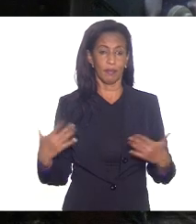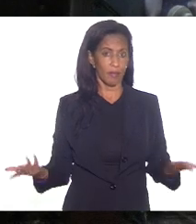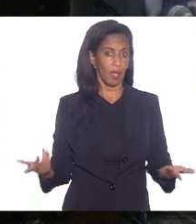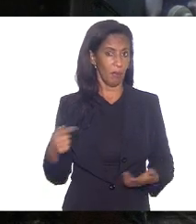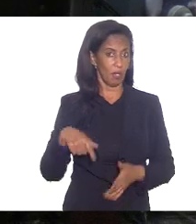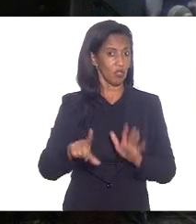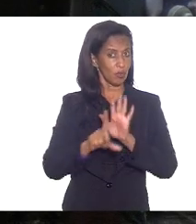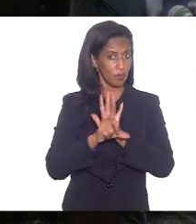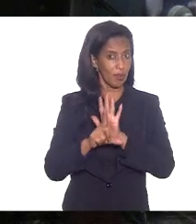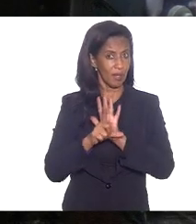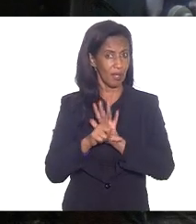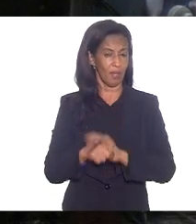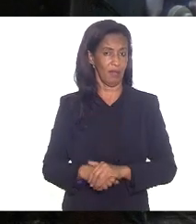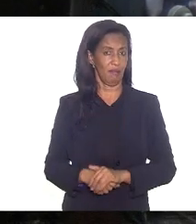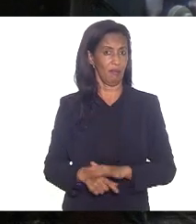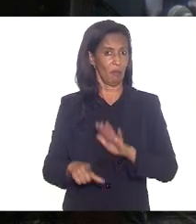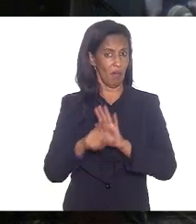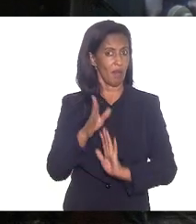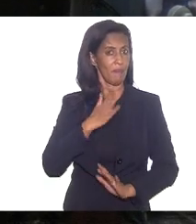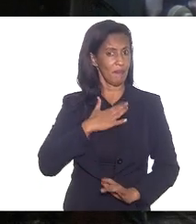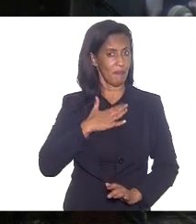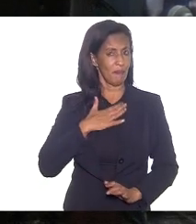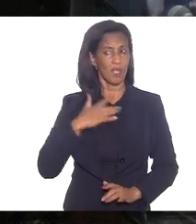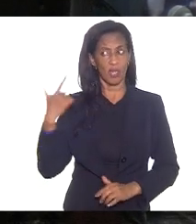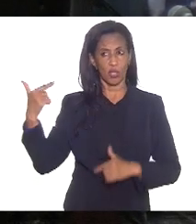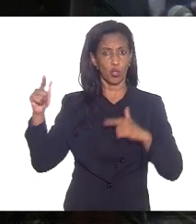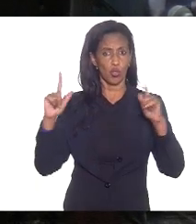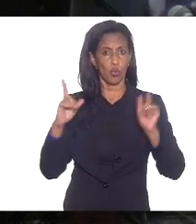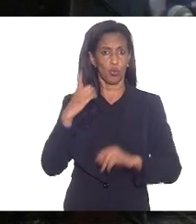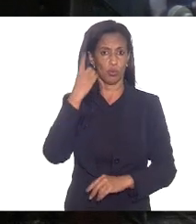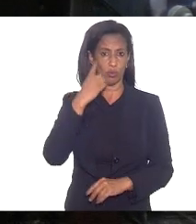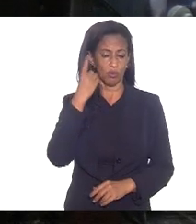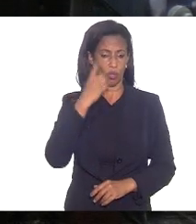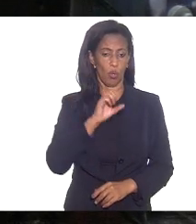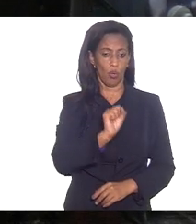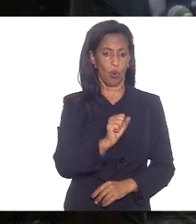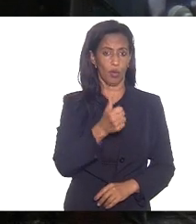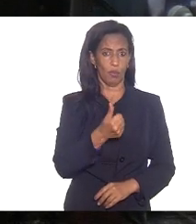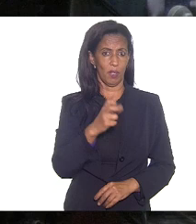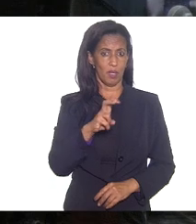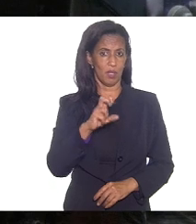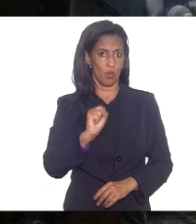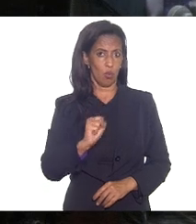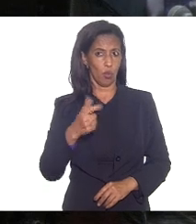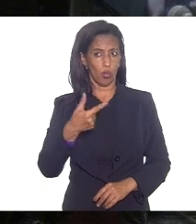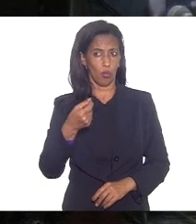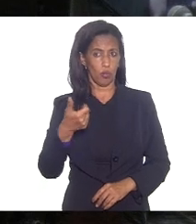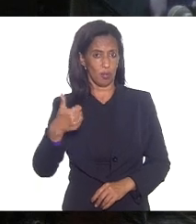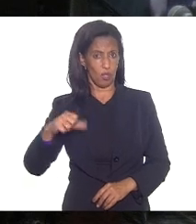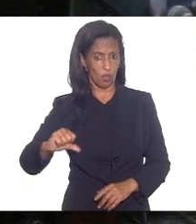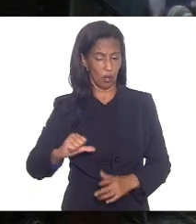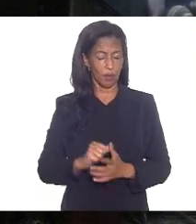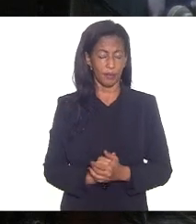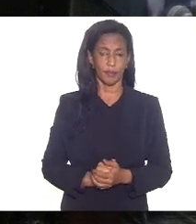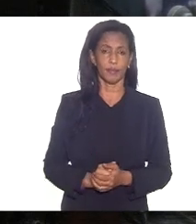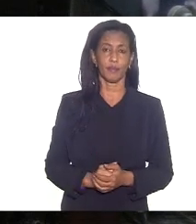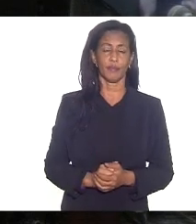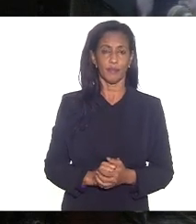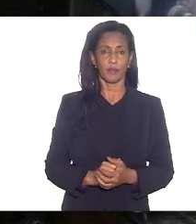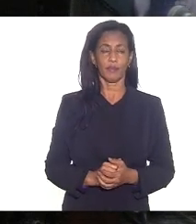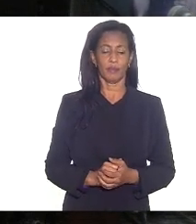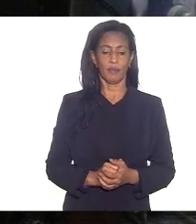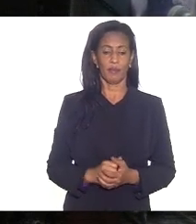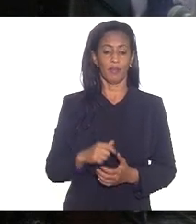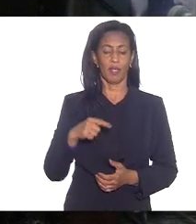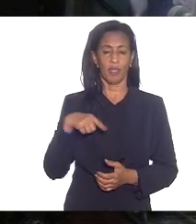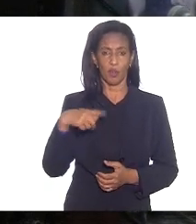temos uma lei de minha autoria e de outros deputados, a Lei 8658, de 19 de dezembro de 2019,